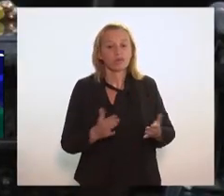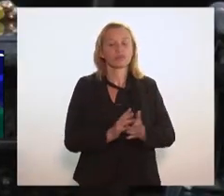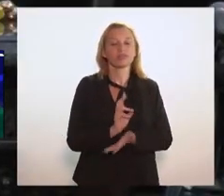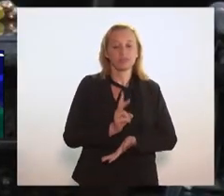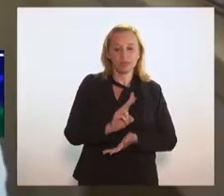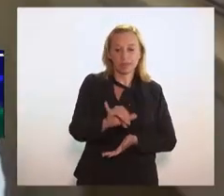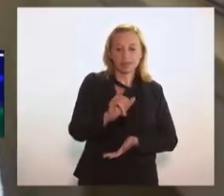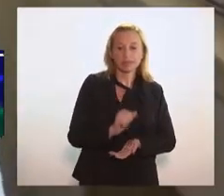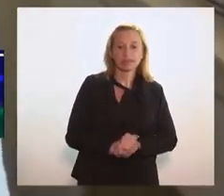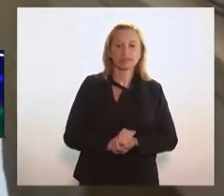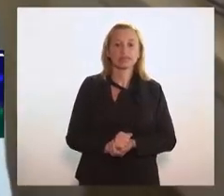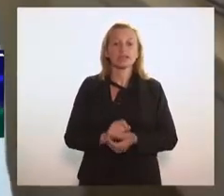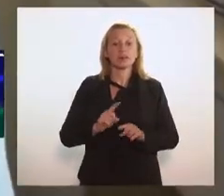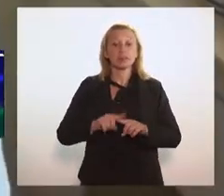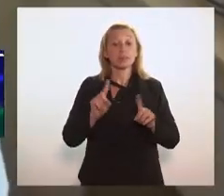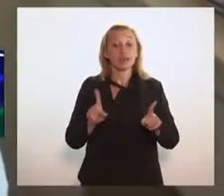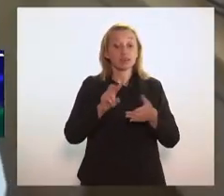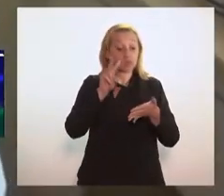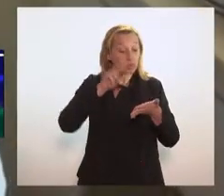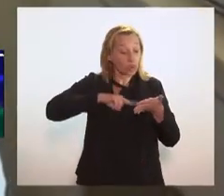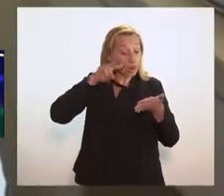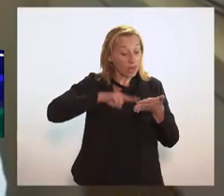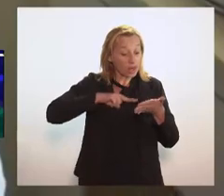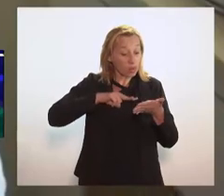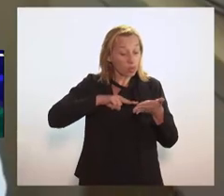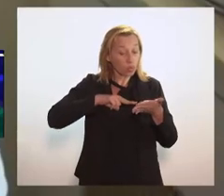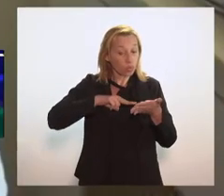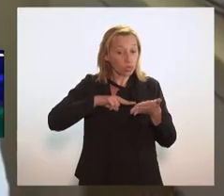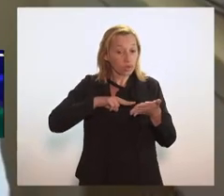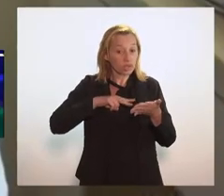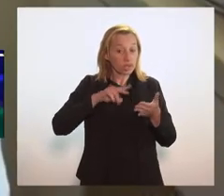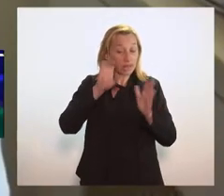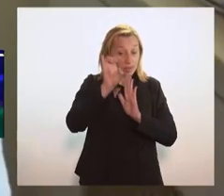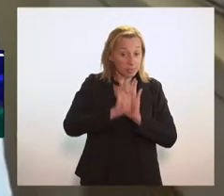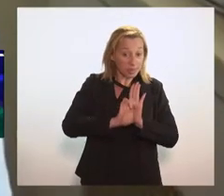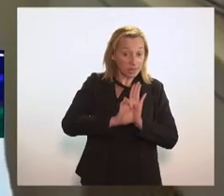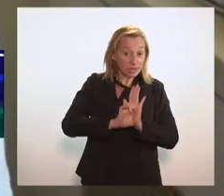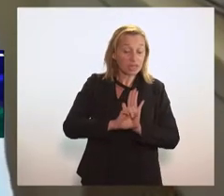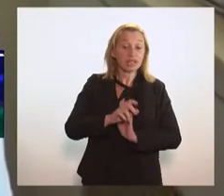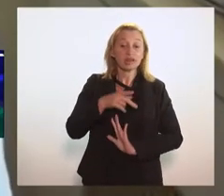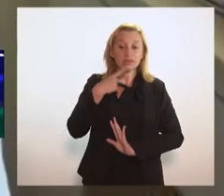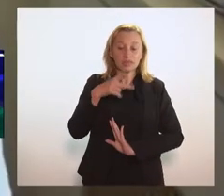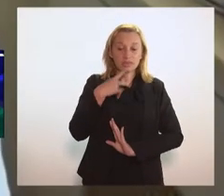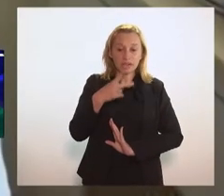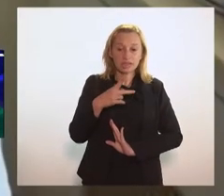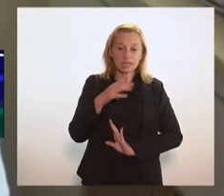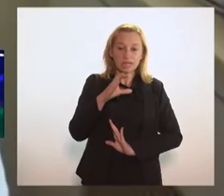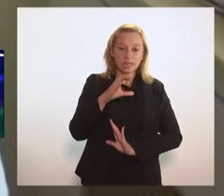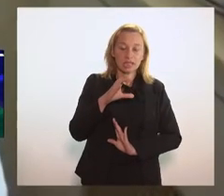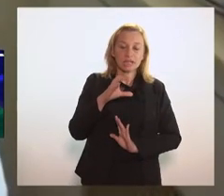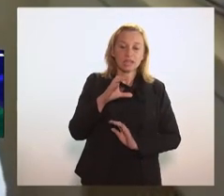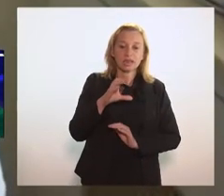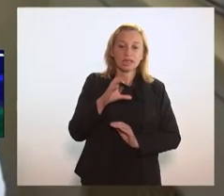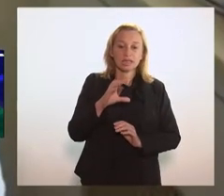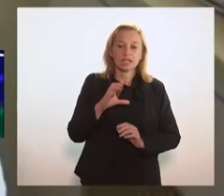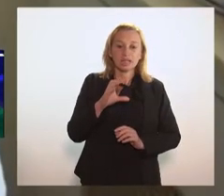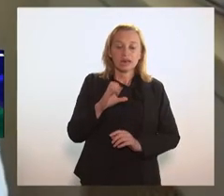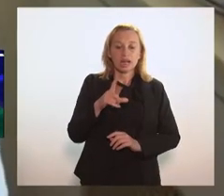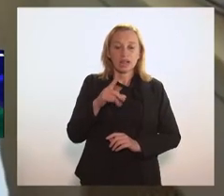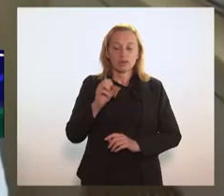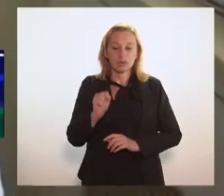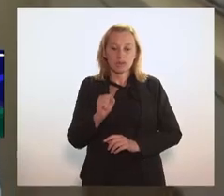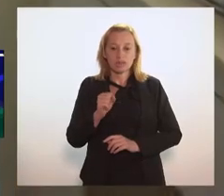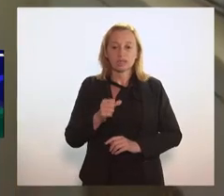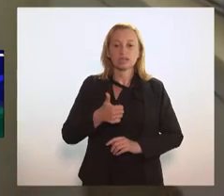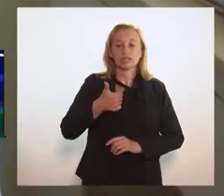vai. Mas o senhor leu que na ementa, ele fala na cláusula 13ª do convênio